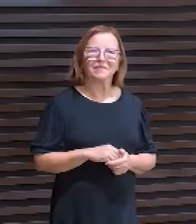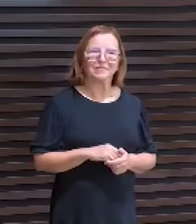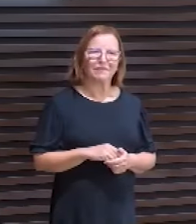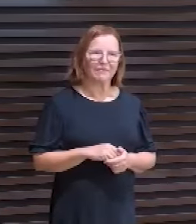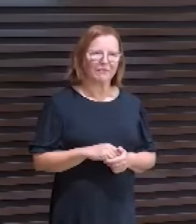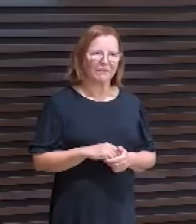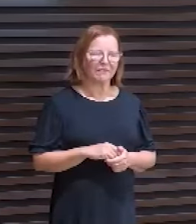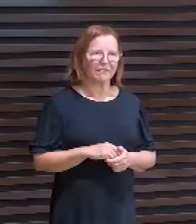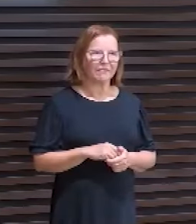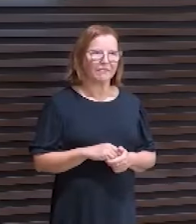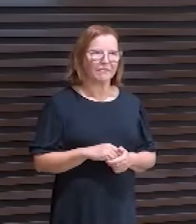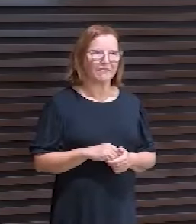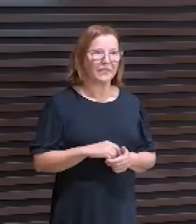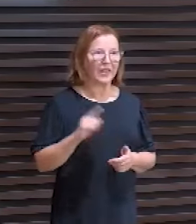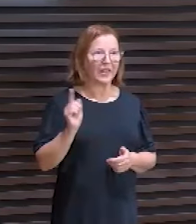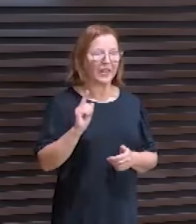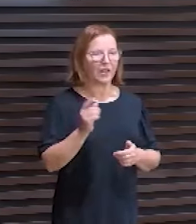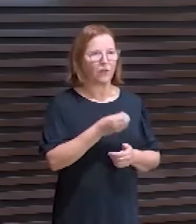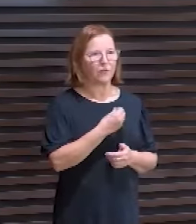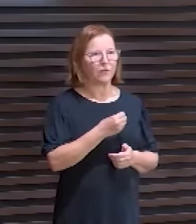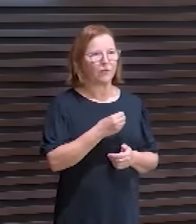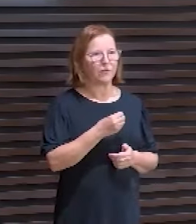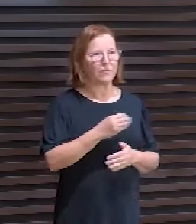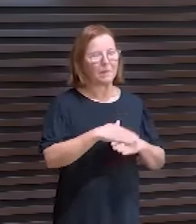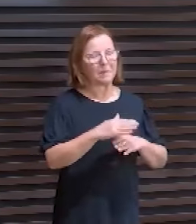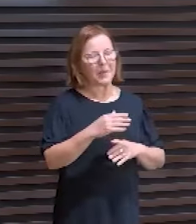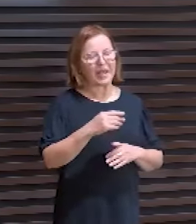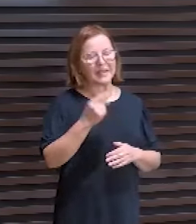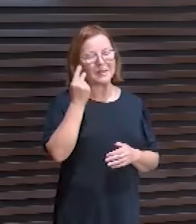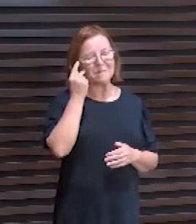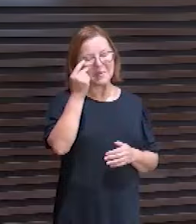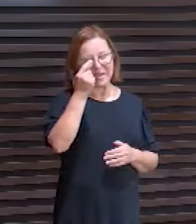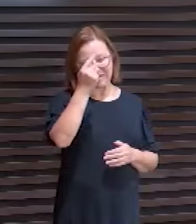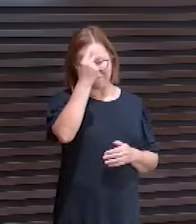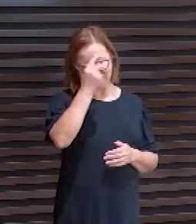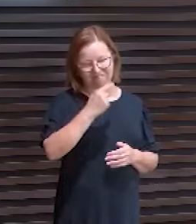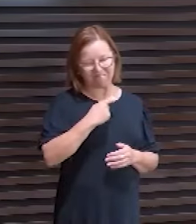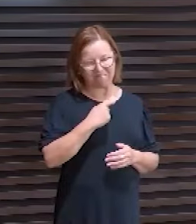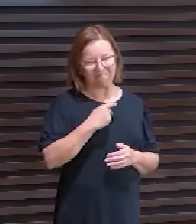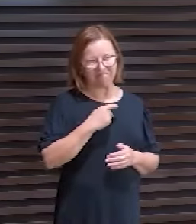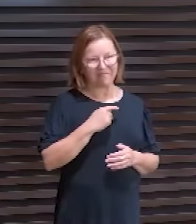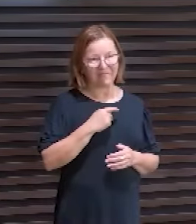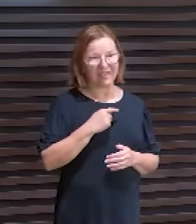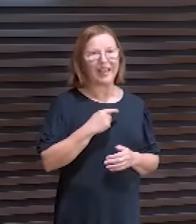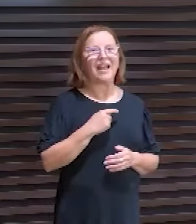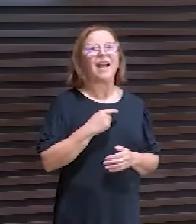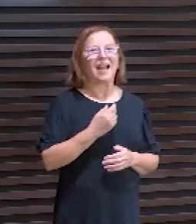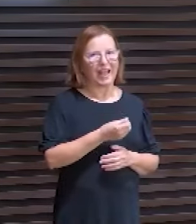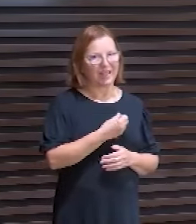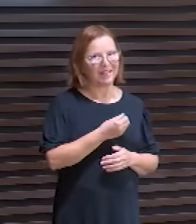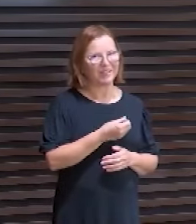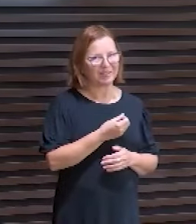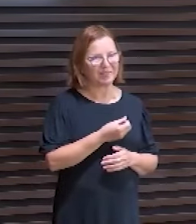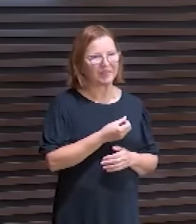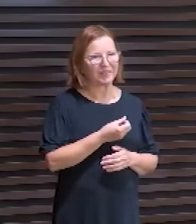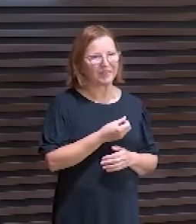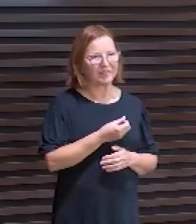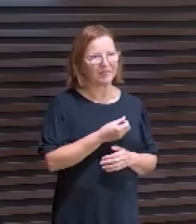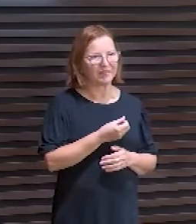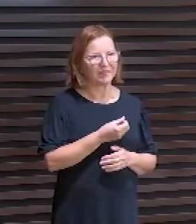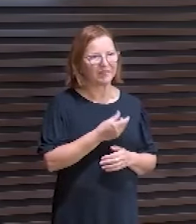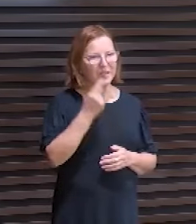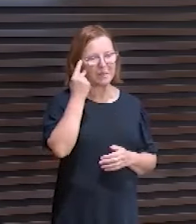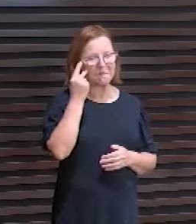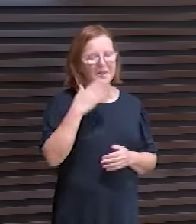mesmos não vivo mais para mim Vivo pra